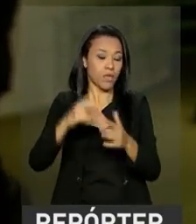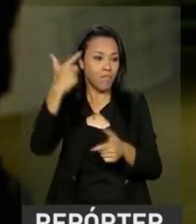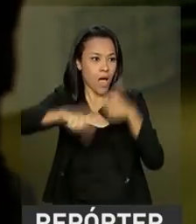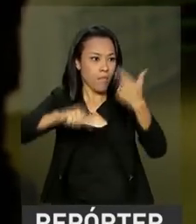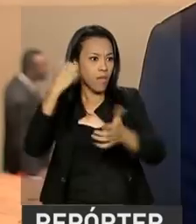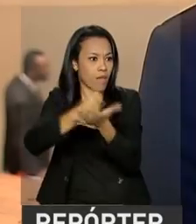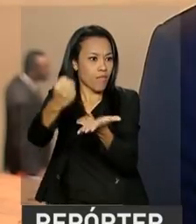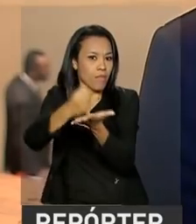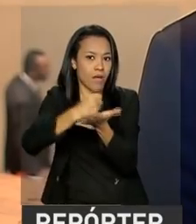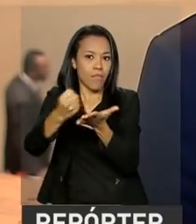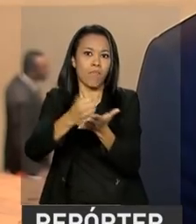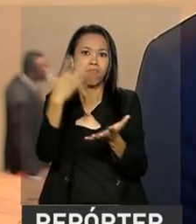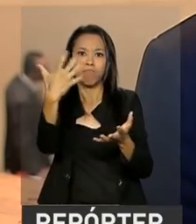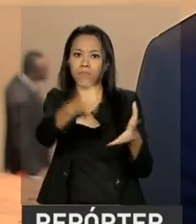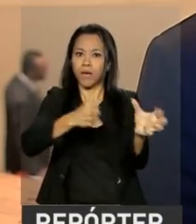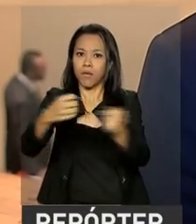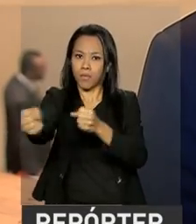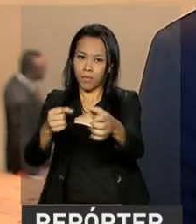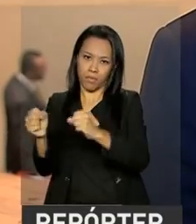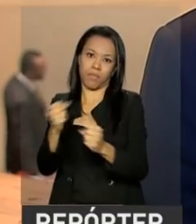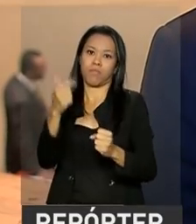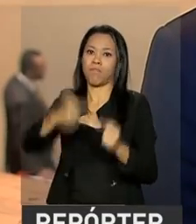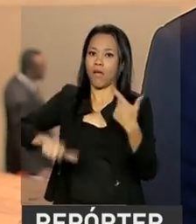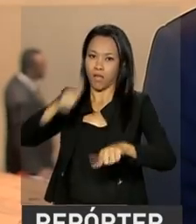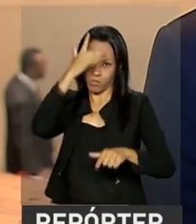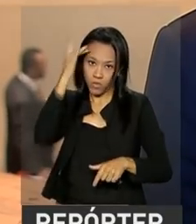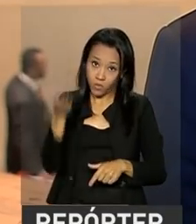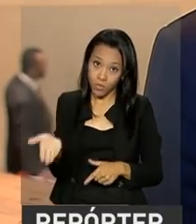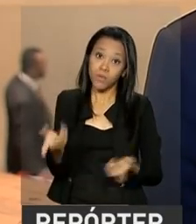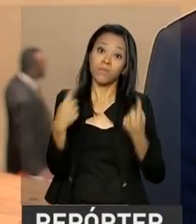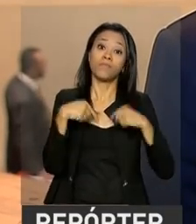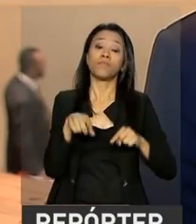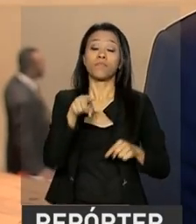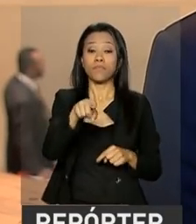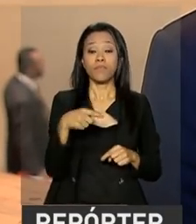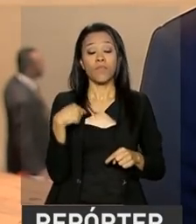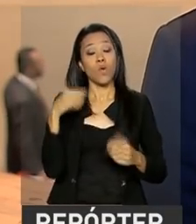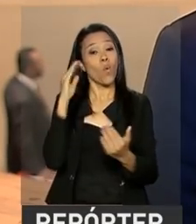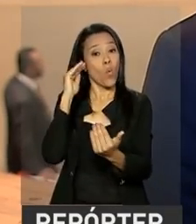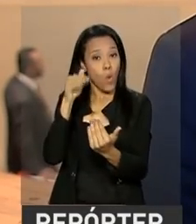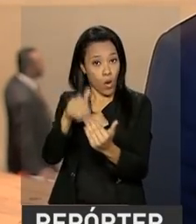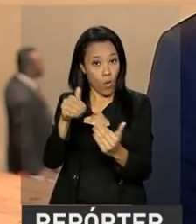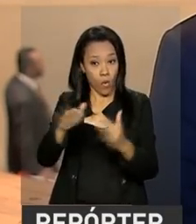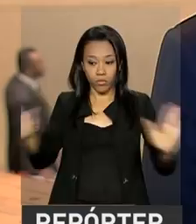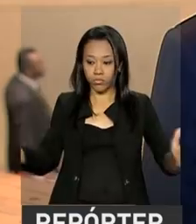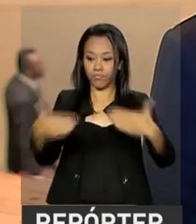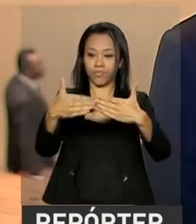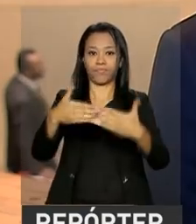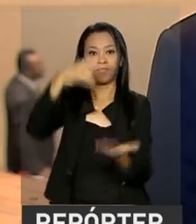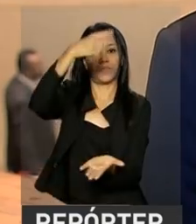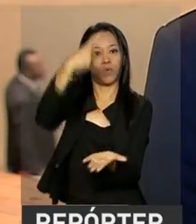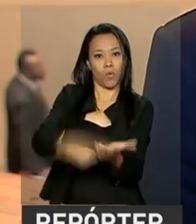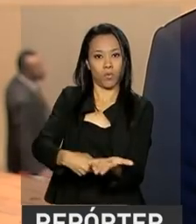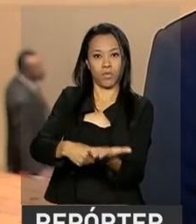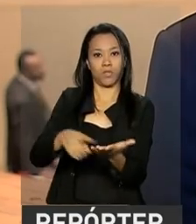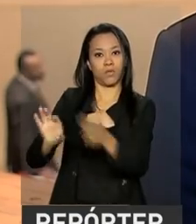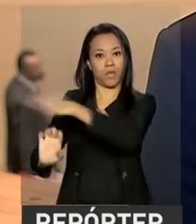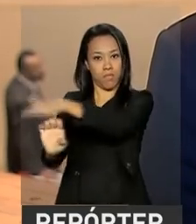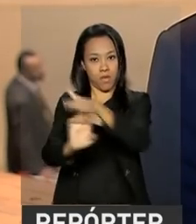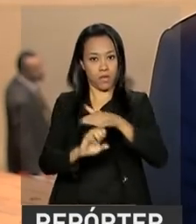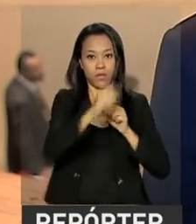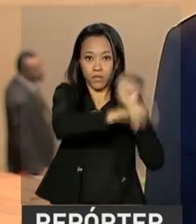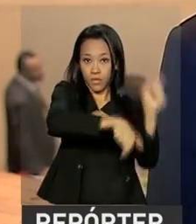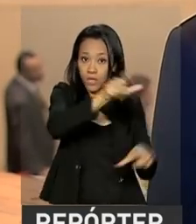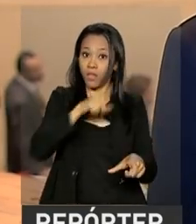mais ânimo o projeto que propõe a reforma trabalho isto permite que acordos entre patrões e empregados tenham força de lei